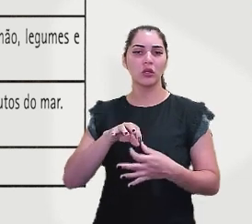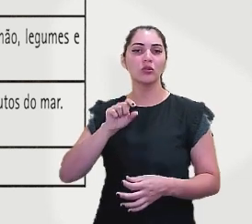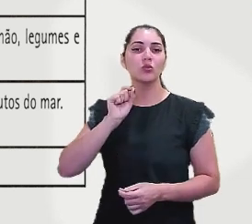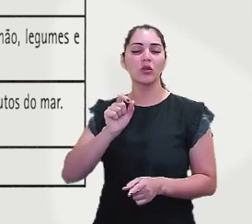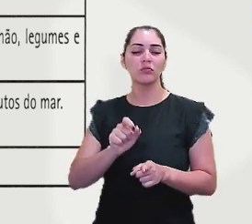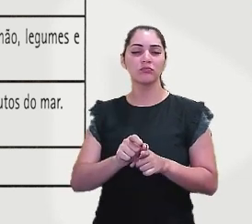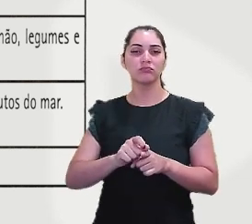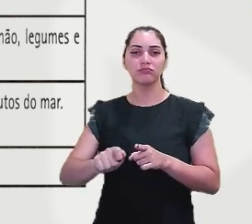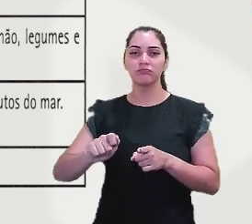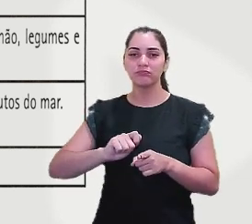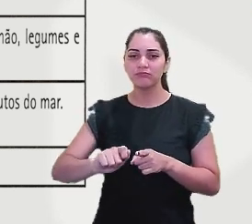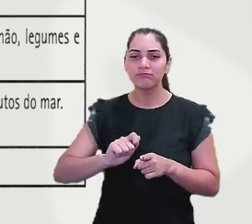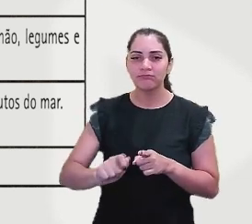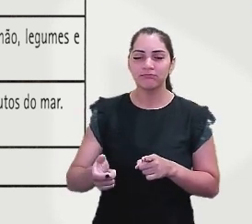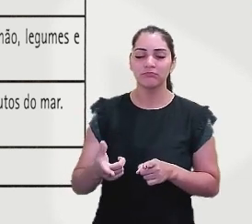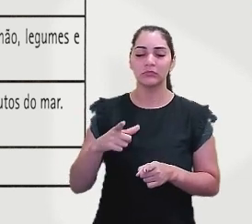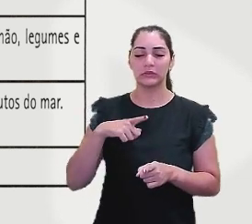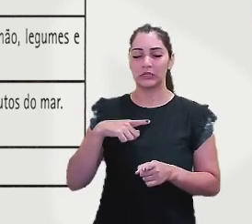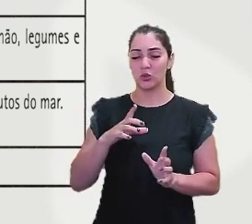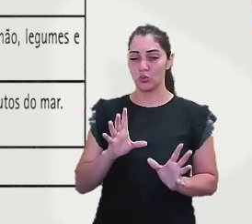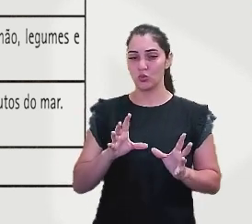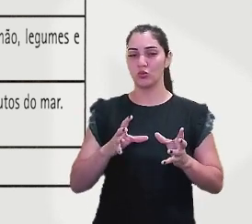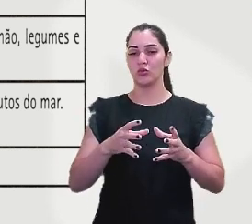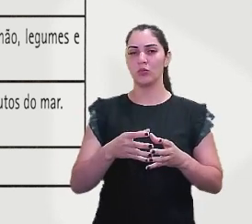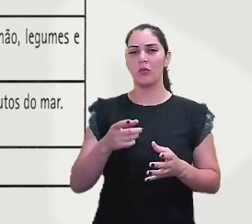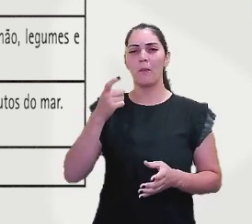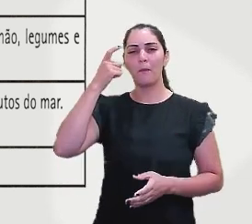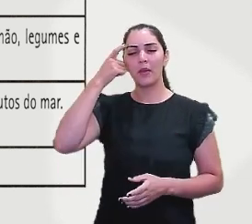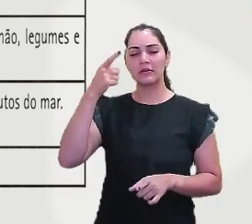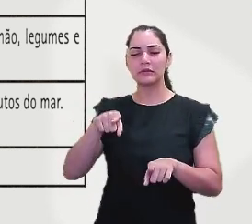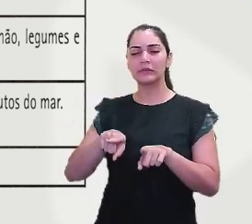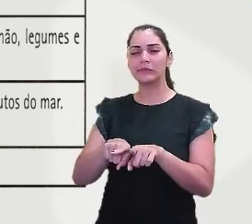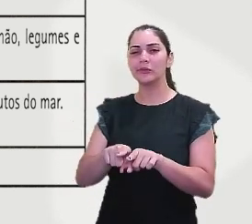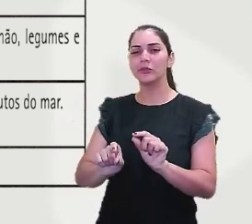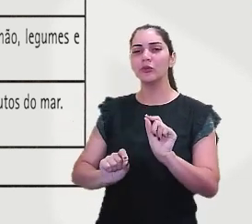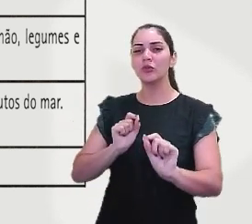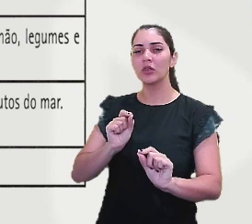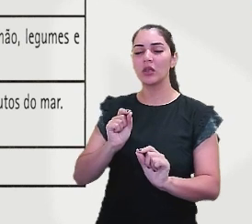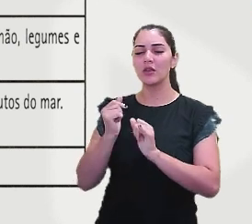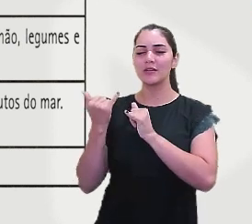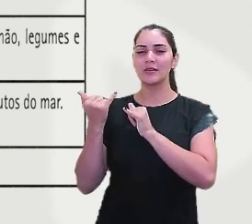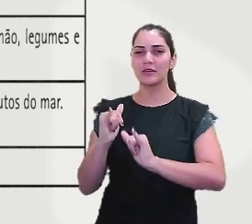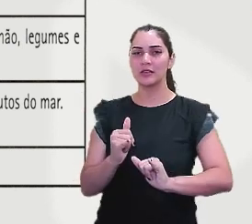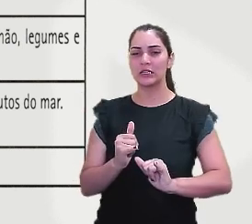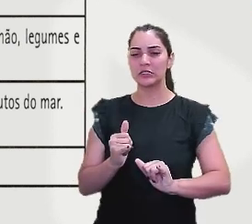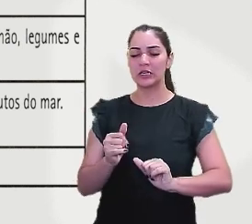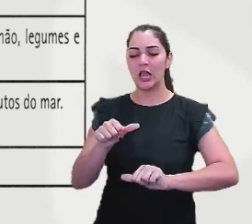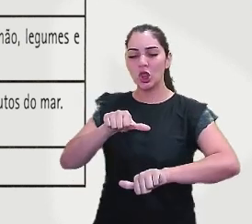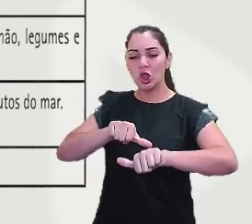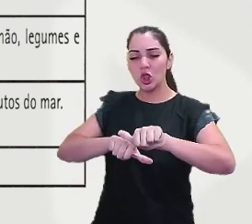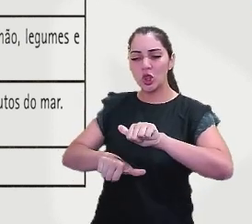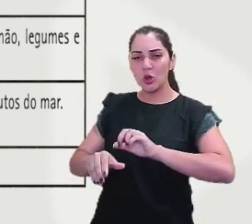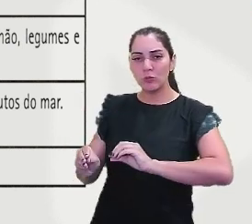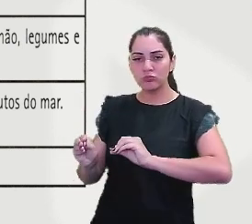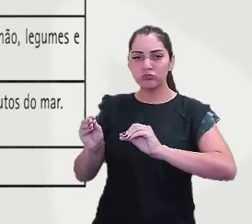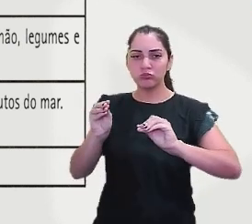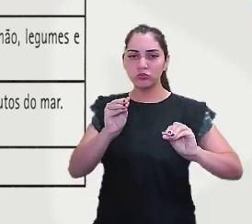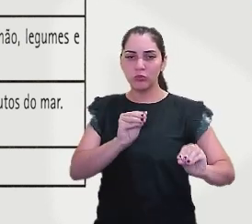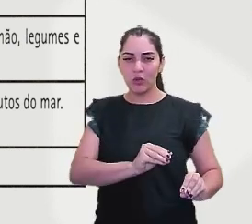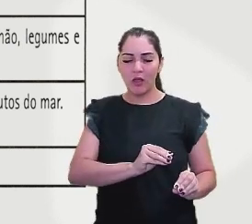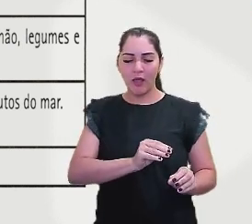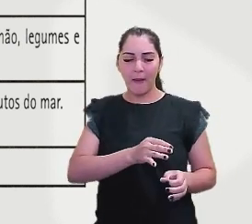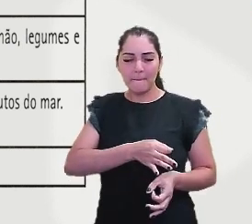fósforo. Tem um grupo fosfato lá. Pensa também, quando eu pensar em energia, ó, transferência de energia, a molécula de